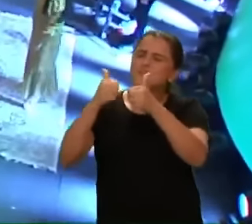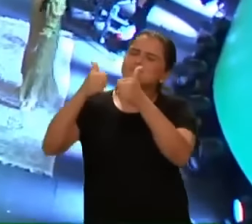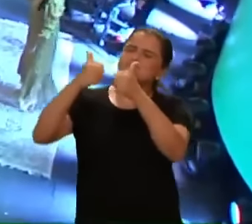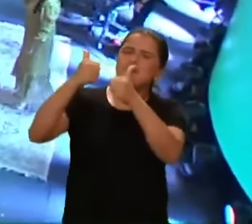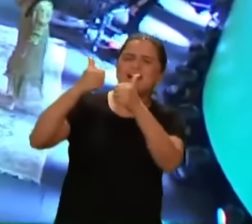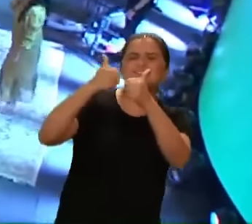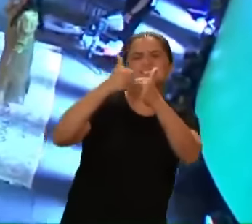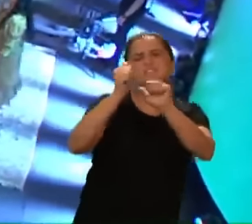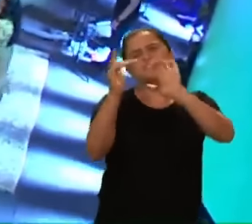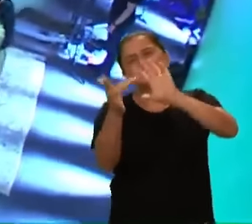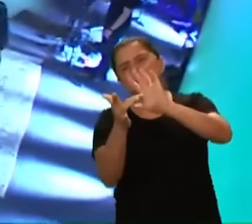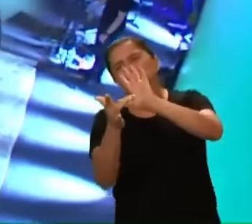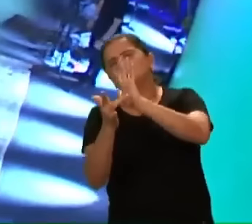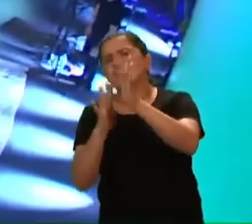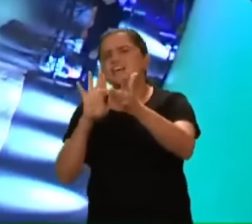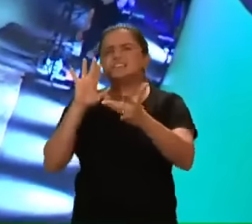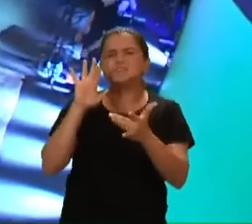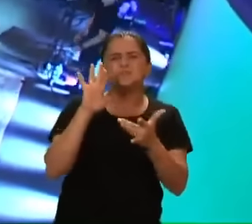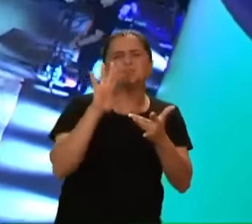seguir os passos de